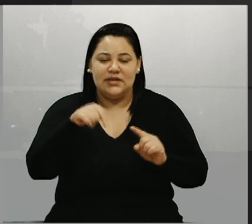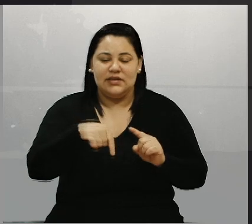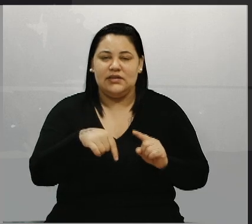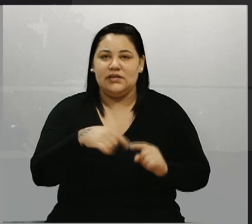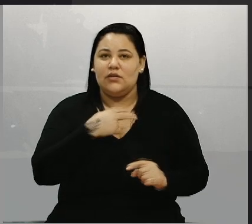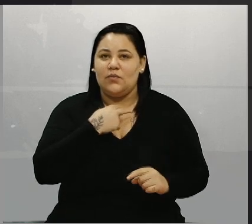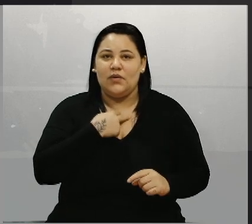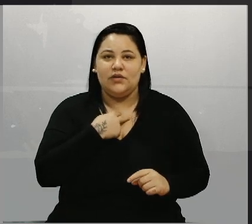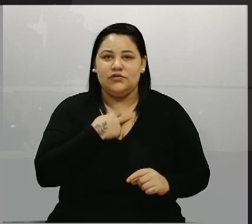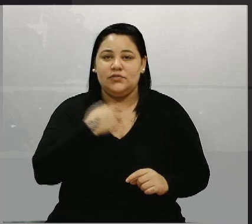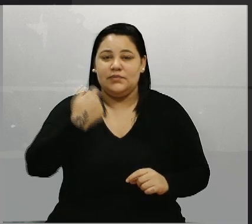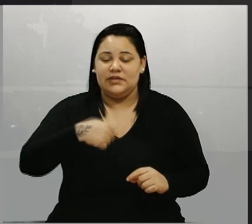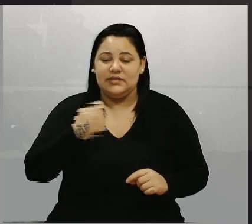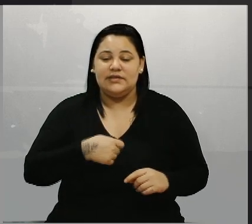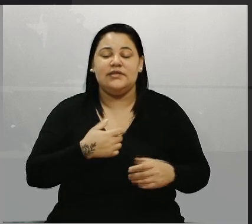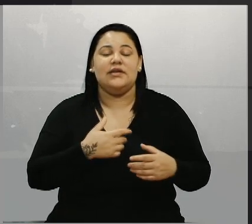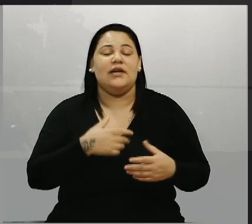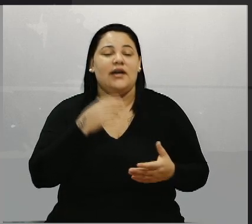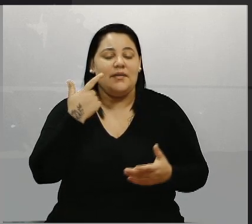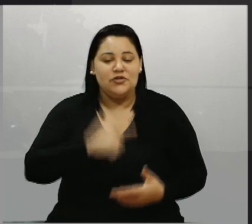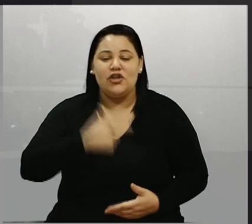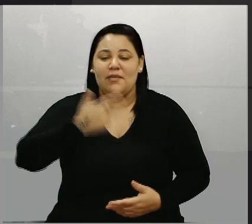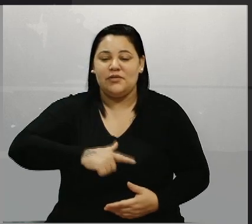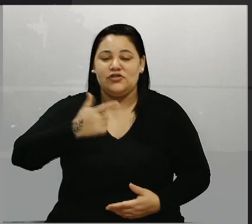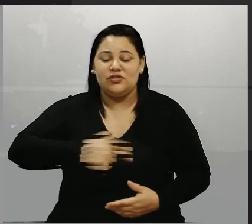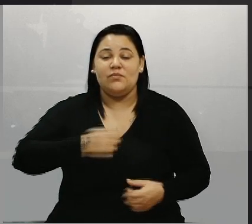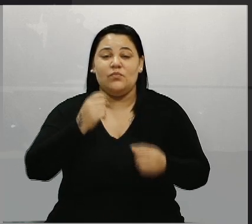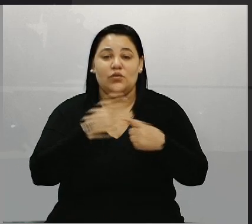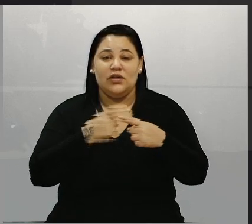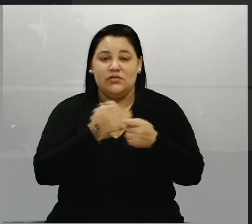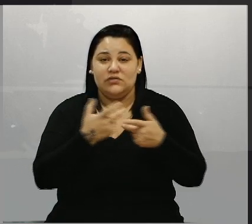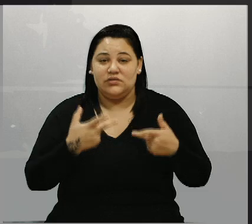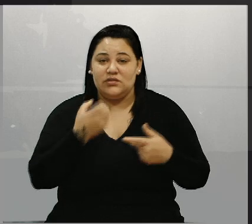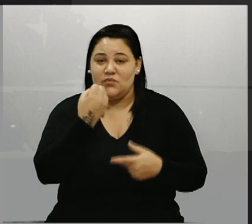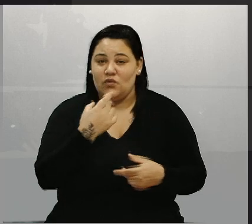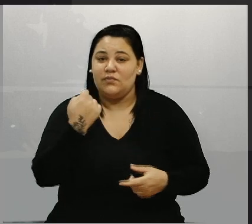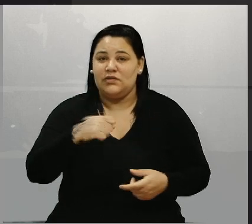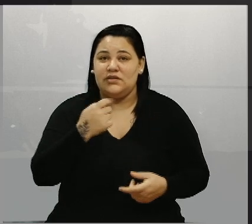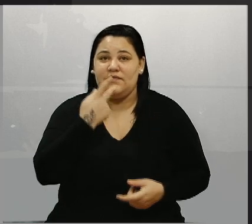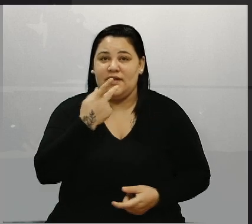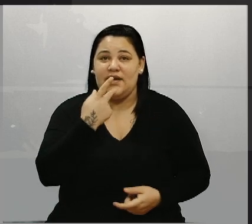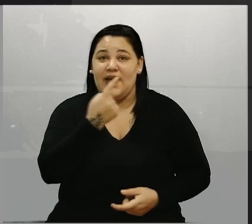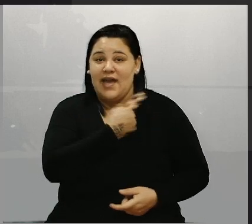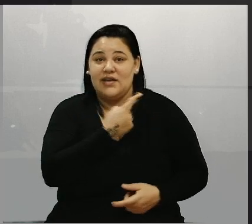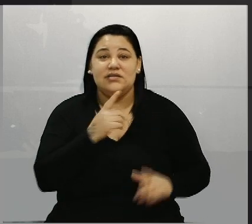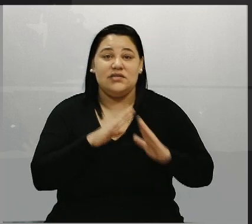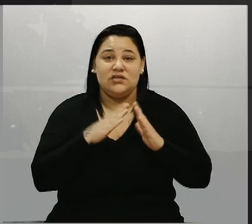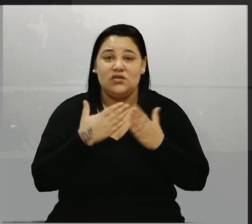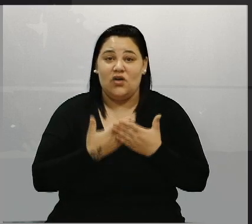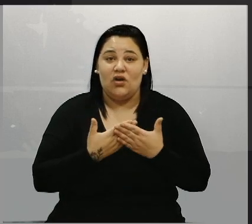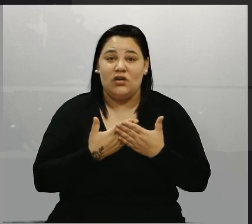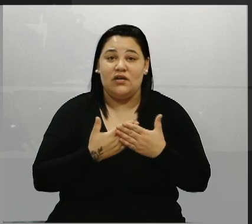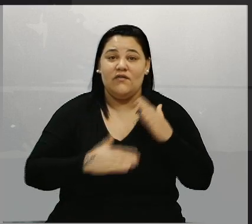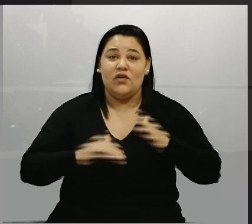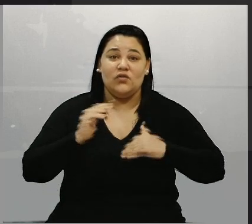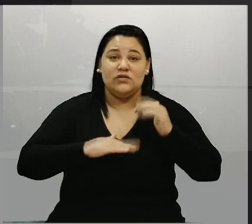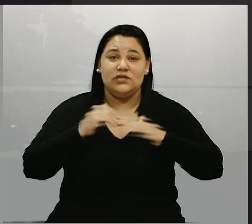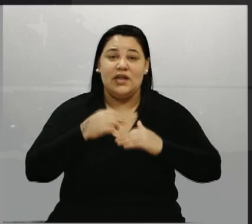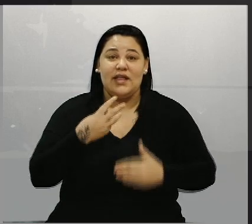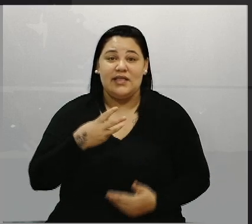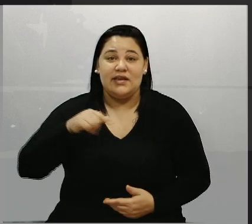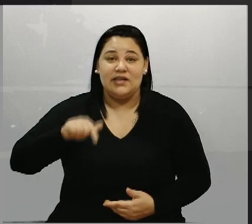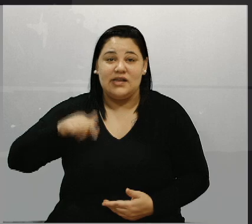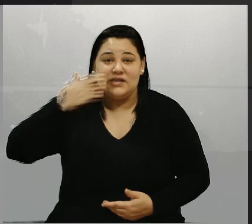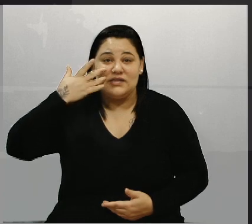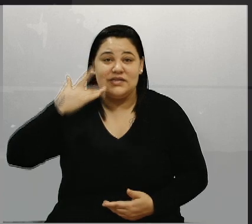de repetir que coisas boas a gente tem que trazer cada vez mais. Essa escola foi construída em 37 dias, vereadores